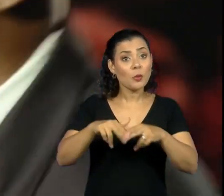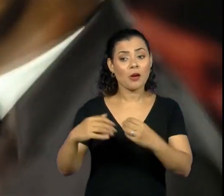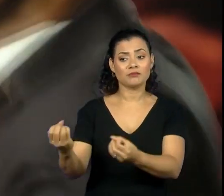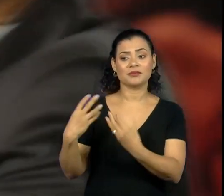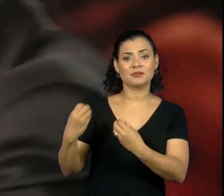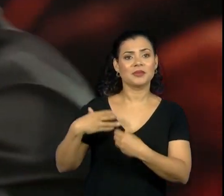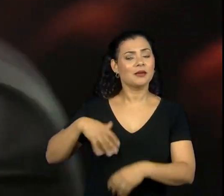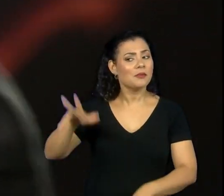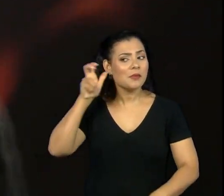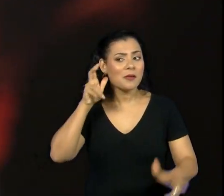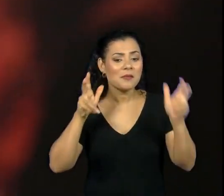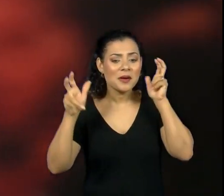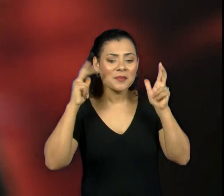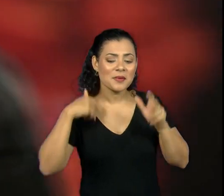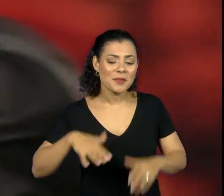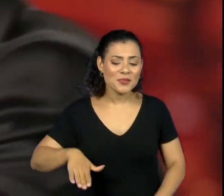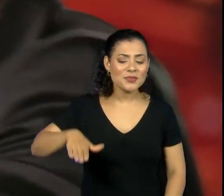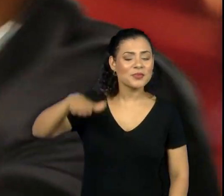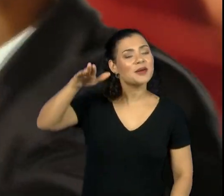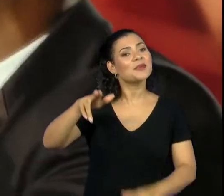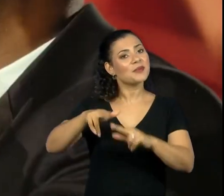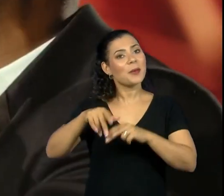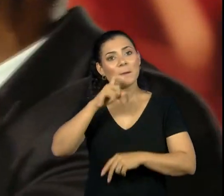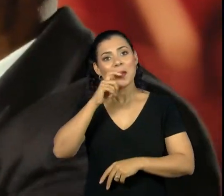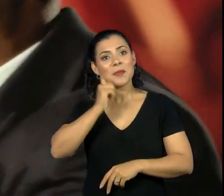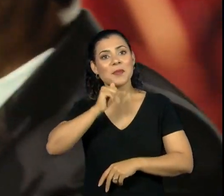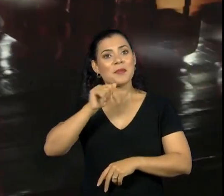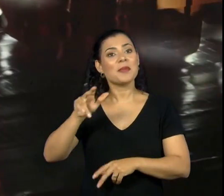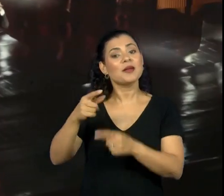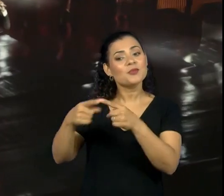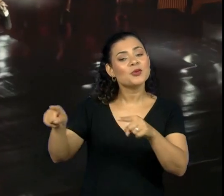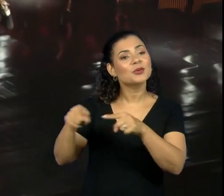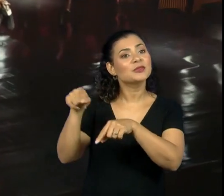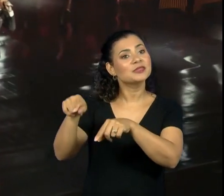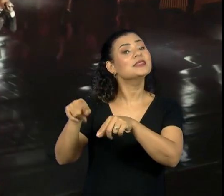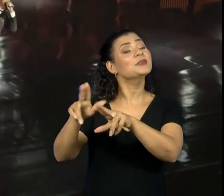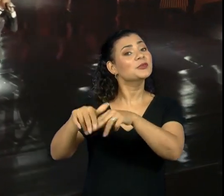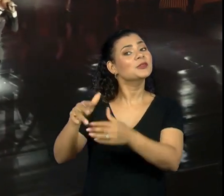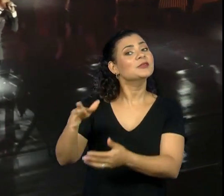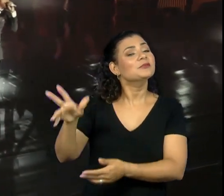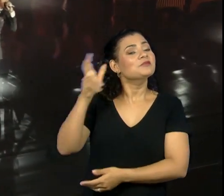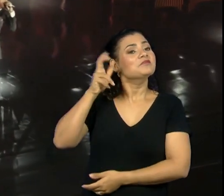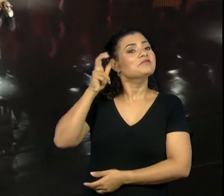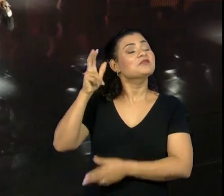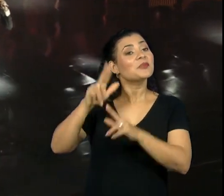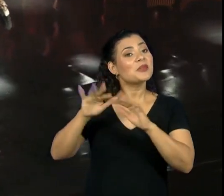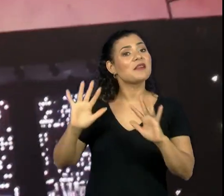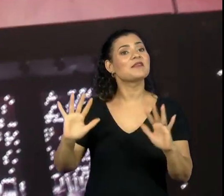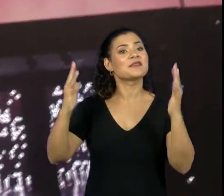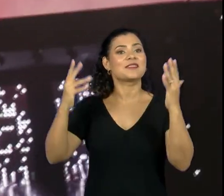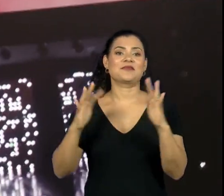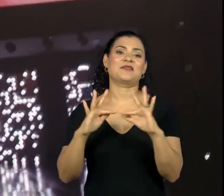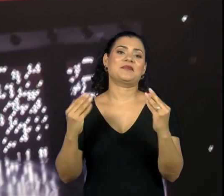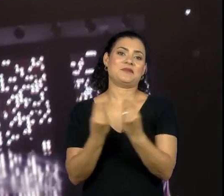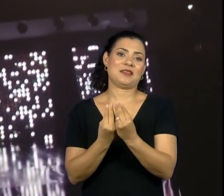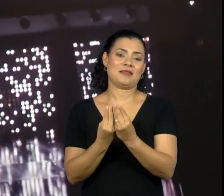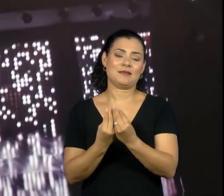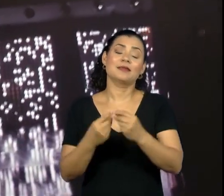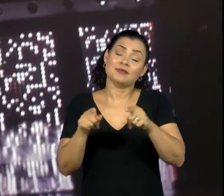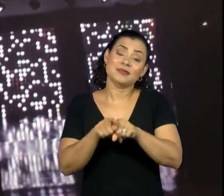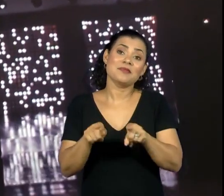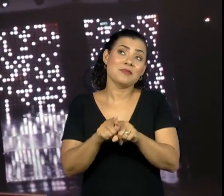porque eu cresci ouvindo as músicas que meus pais ouviam. Então acho que é uma celebração familiar, mas que